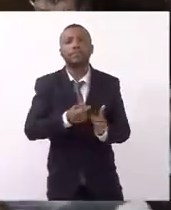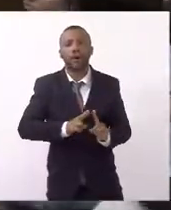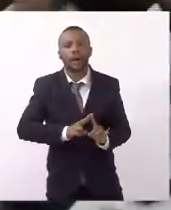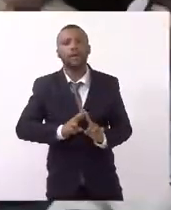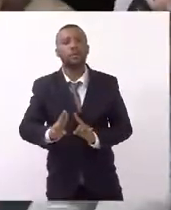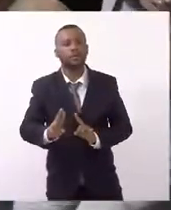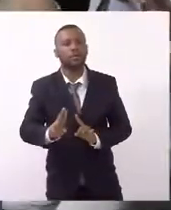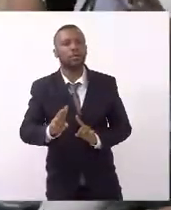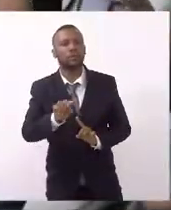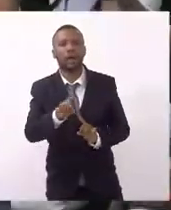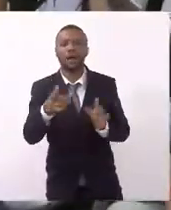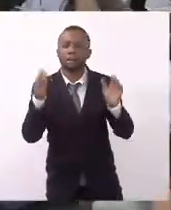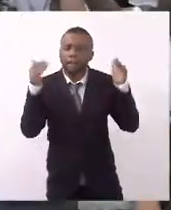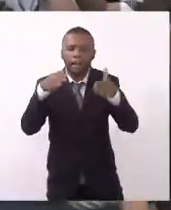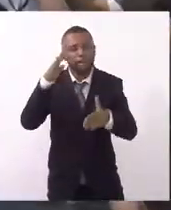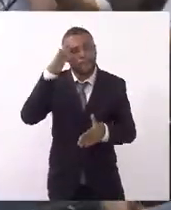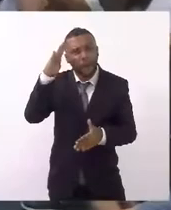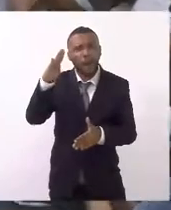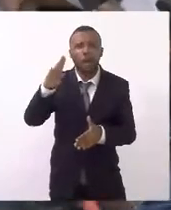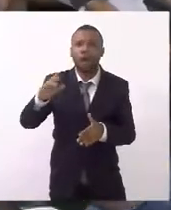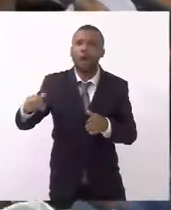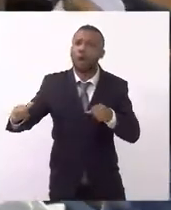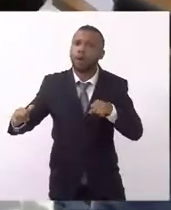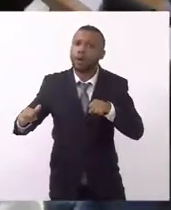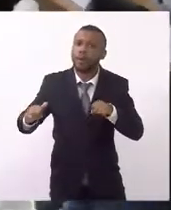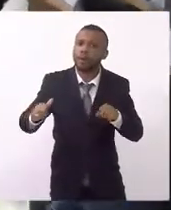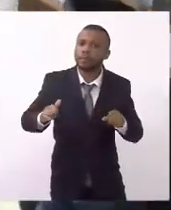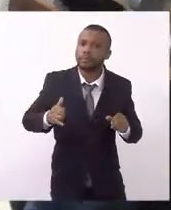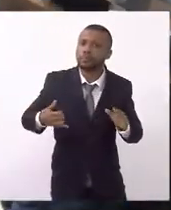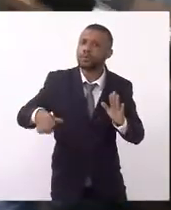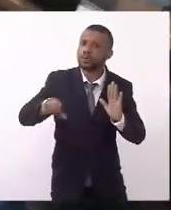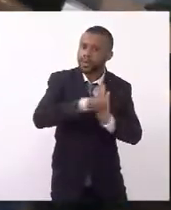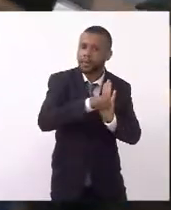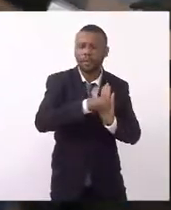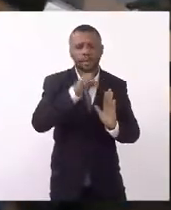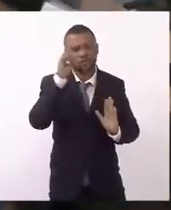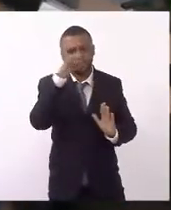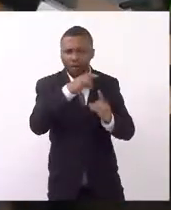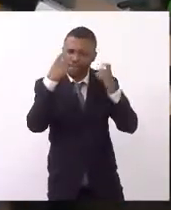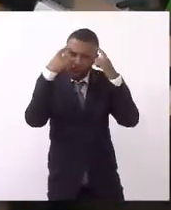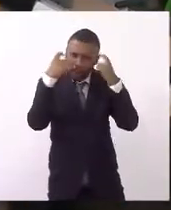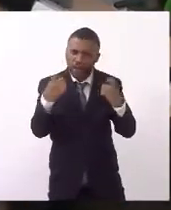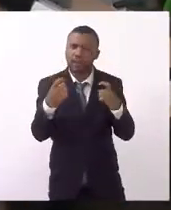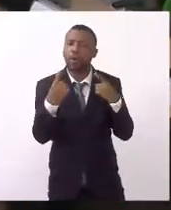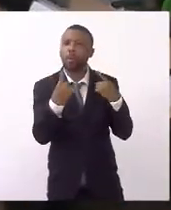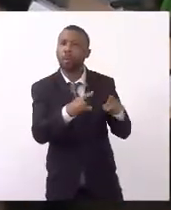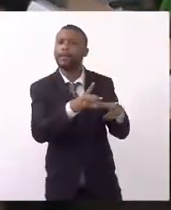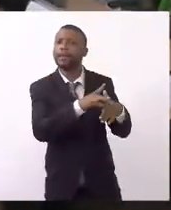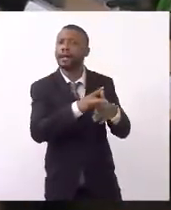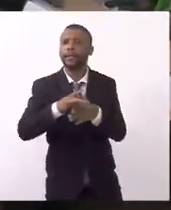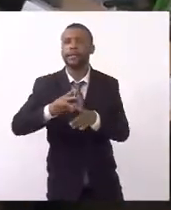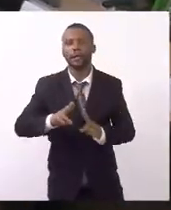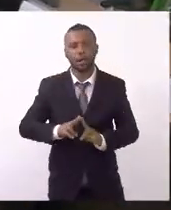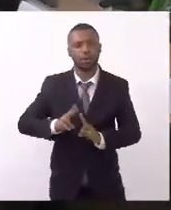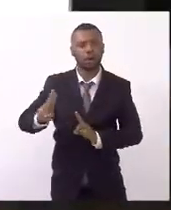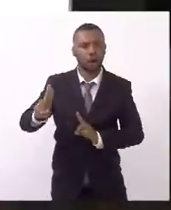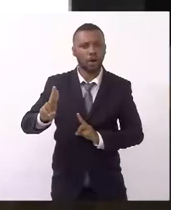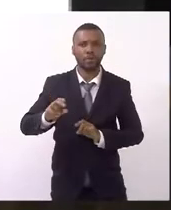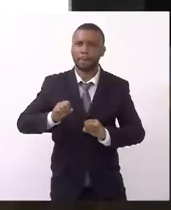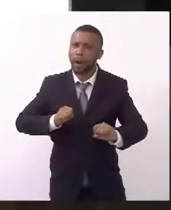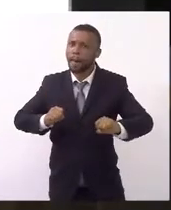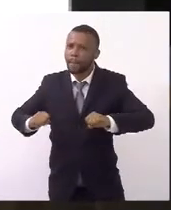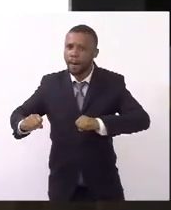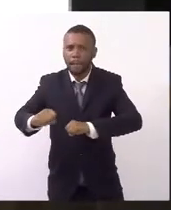em especial os crimes violentos contra líderes e em sua luta